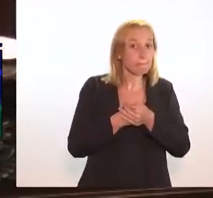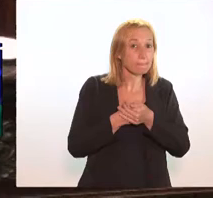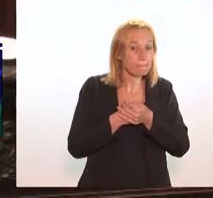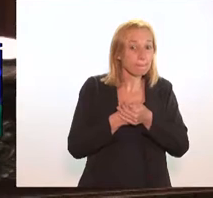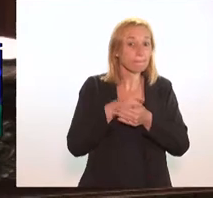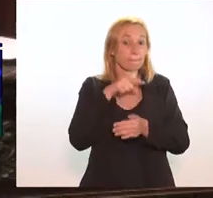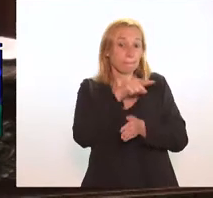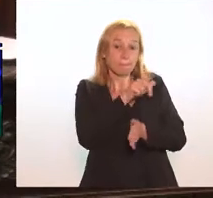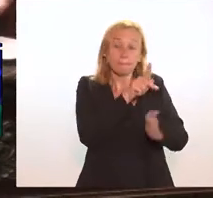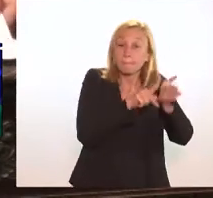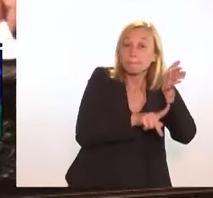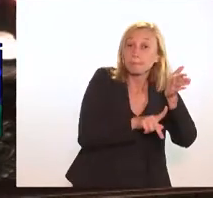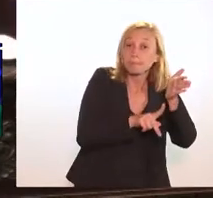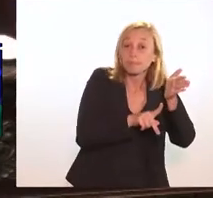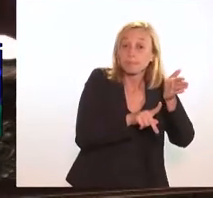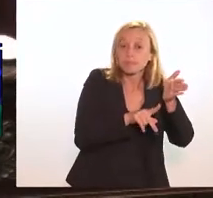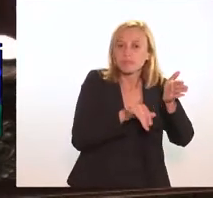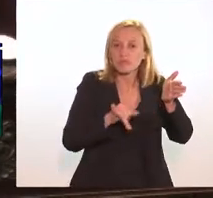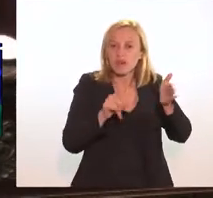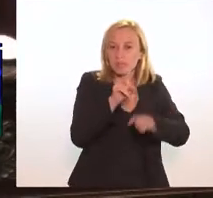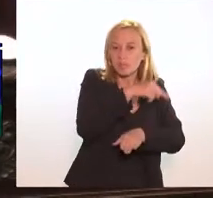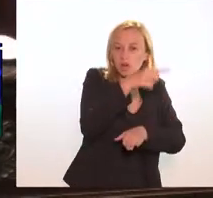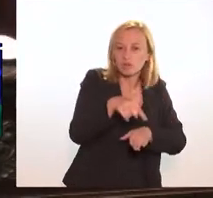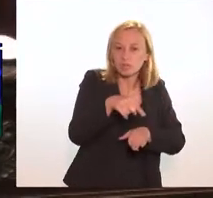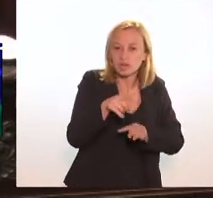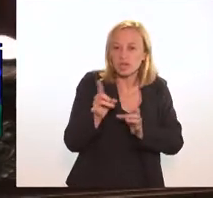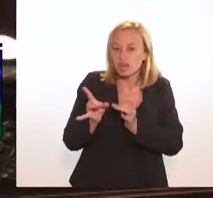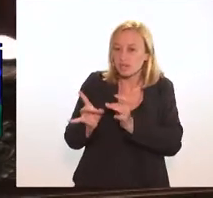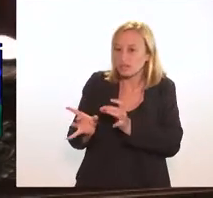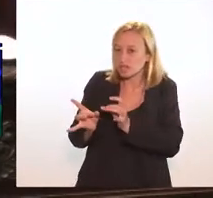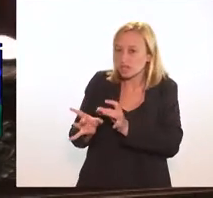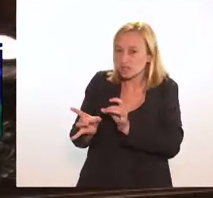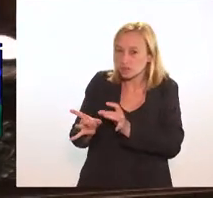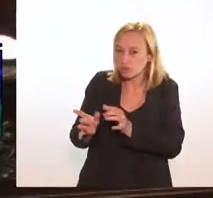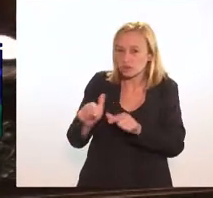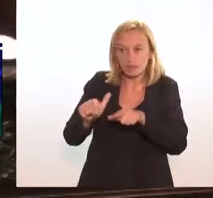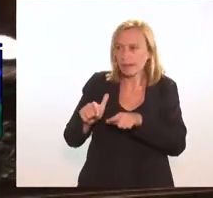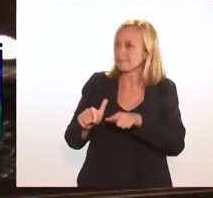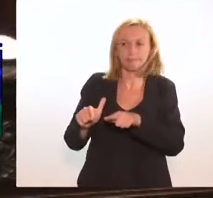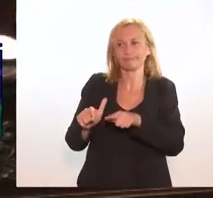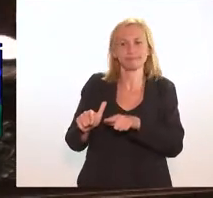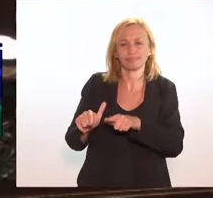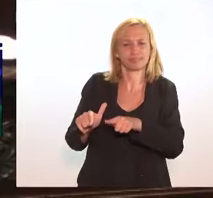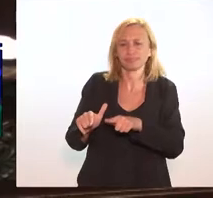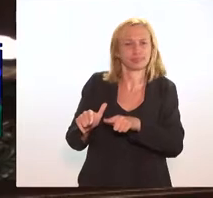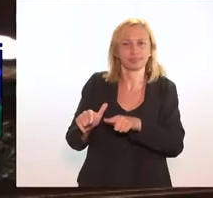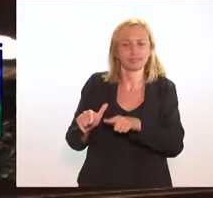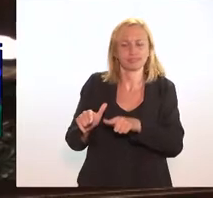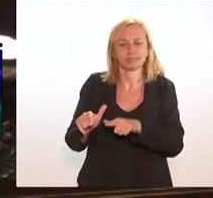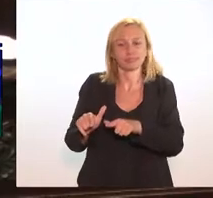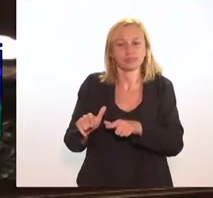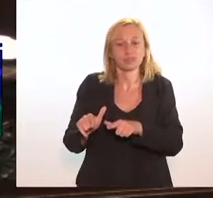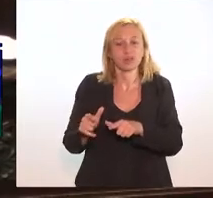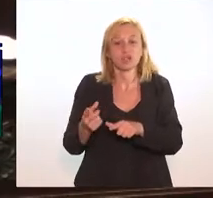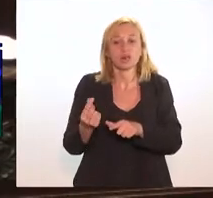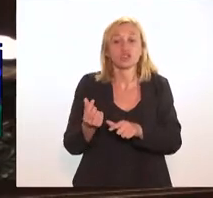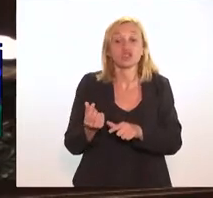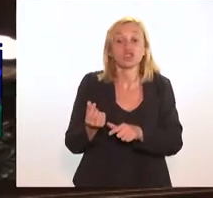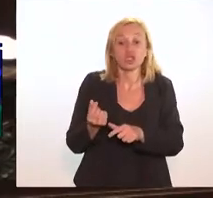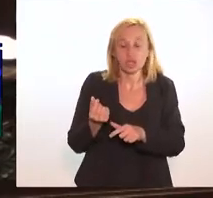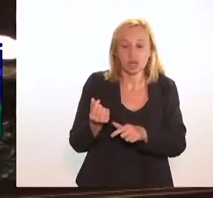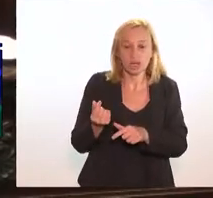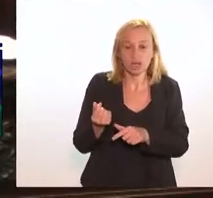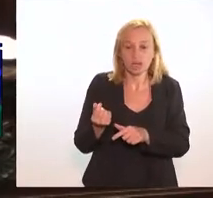Esse projeto não vai proibir comerciante de trabalhar, pelo contrário. Quanto dinheiro, quanta grana